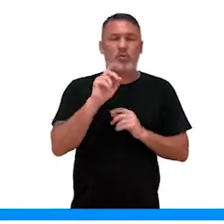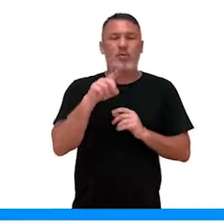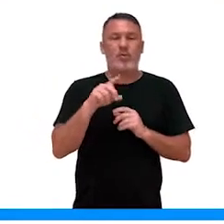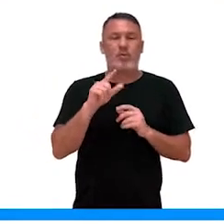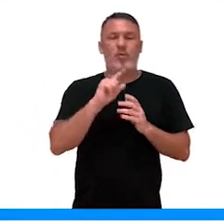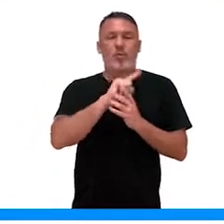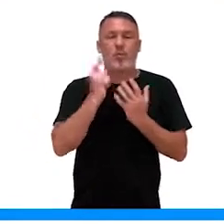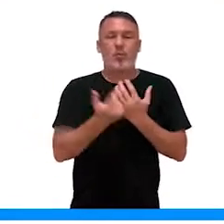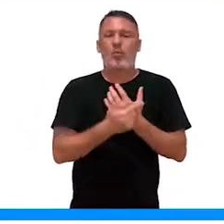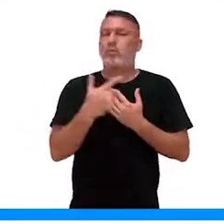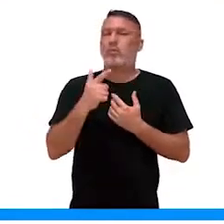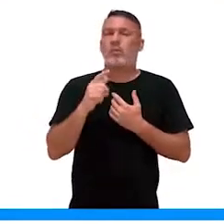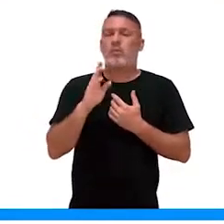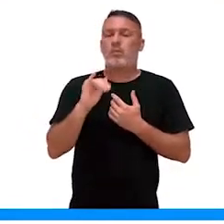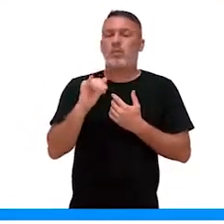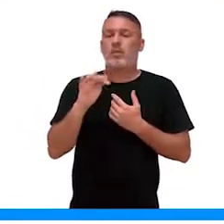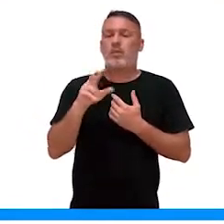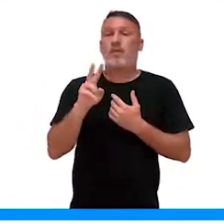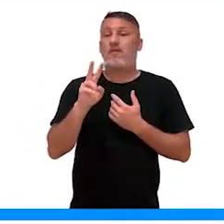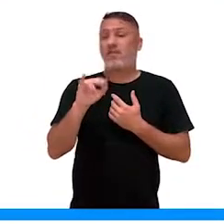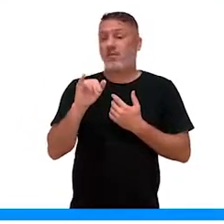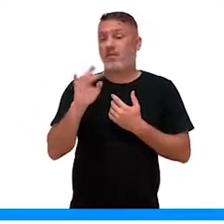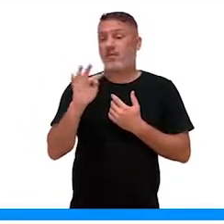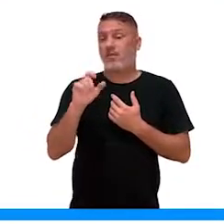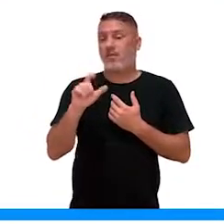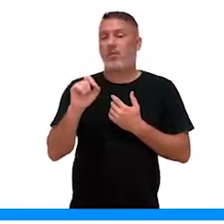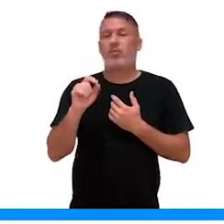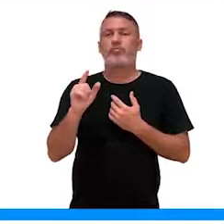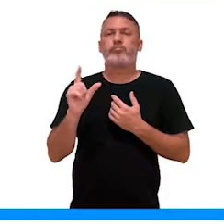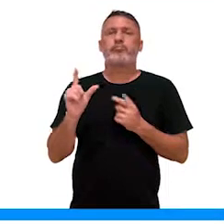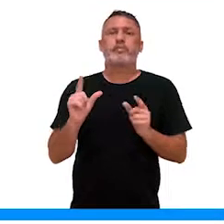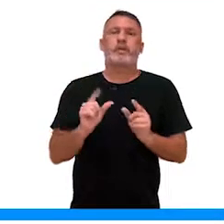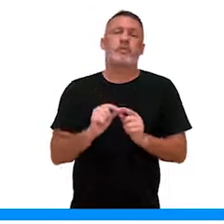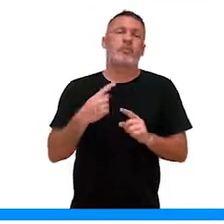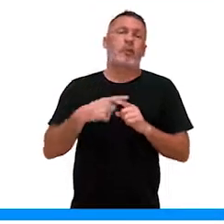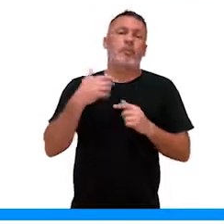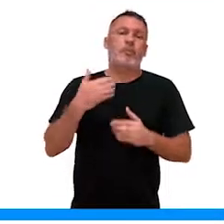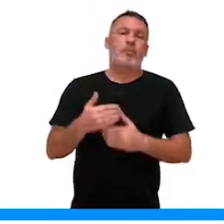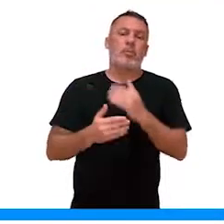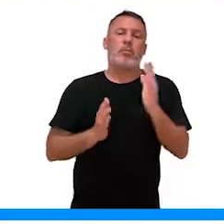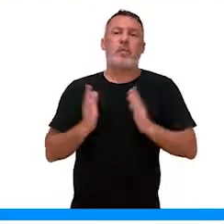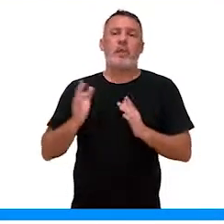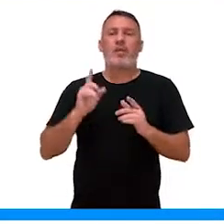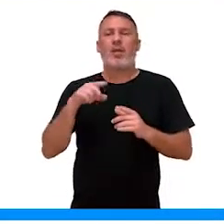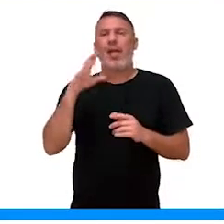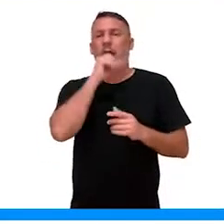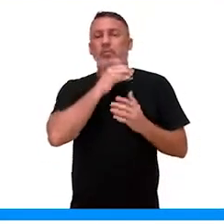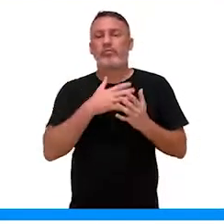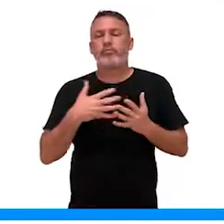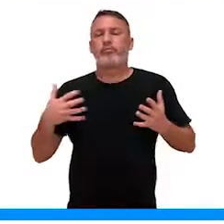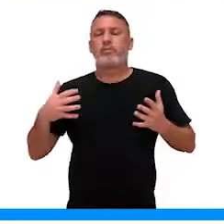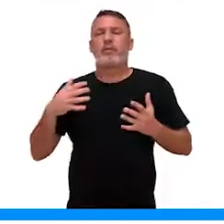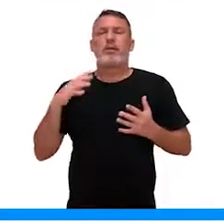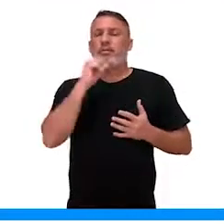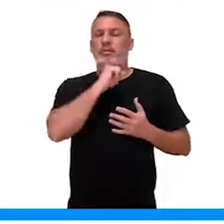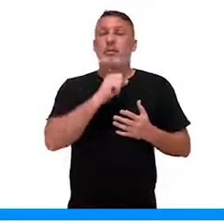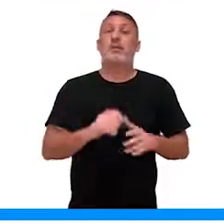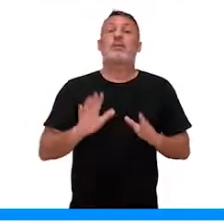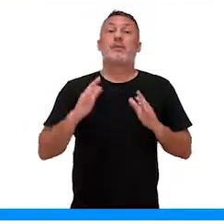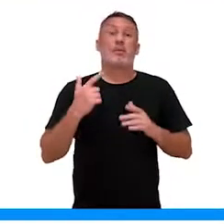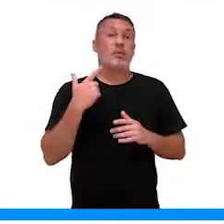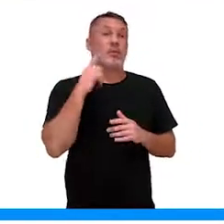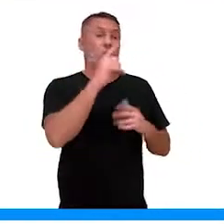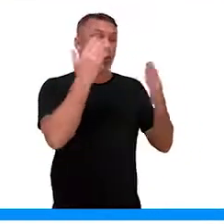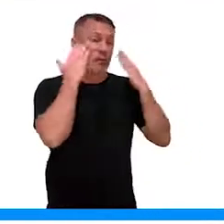tem vitela, a quantidade de vitela é muito pequena porque a gente passa por esse período de maneira muito rápida. Agora, se a gente comparar